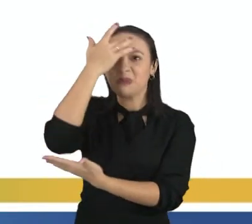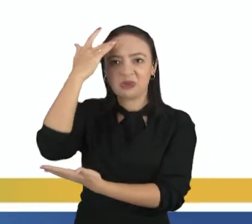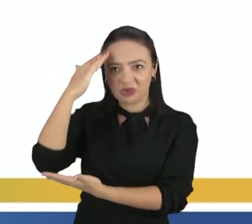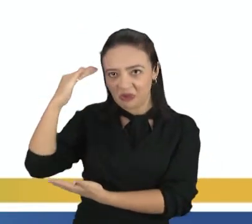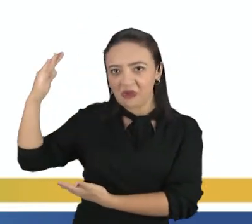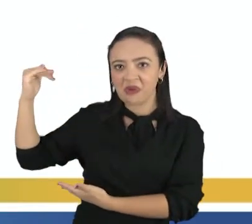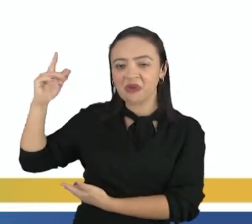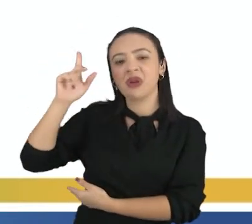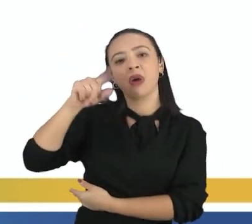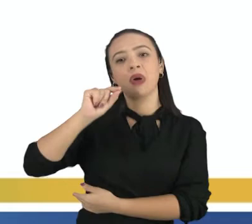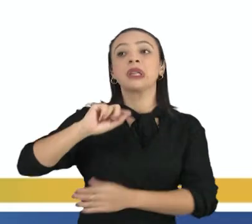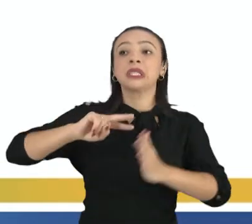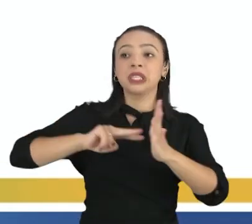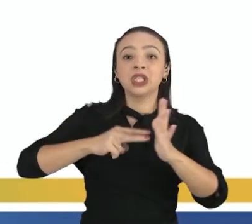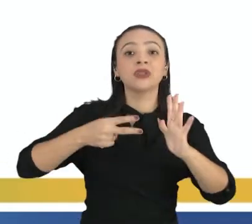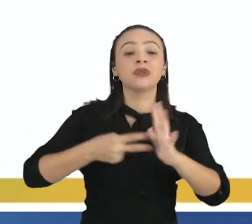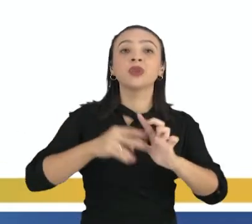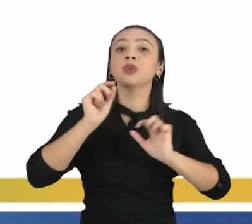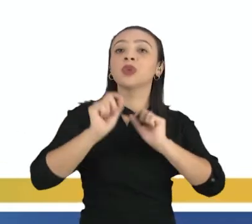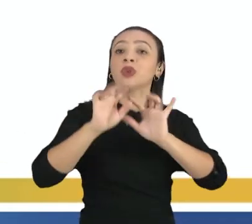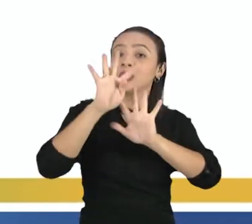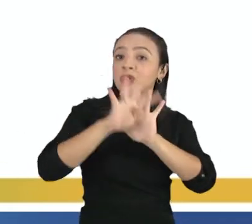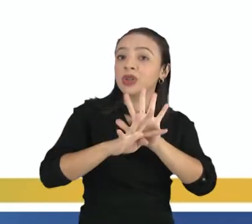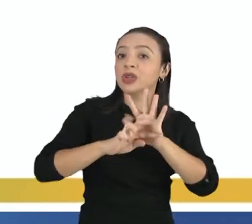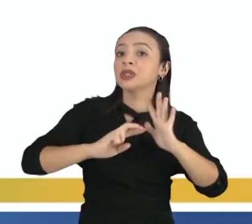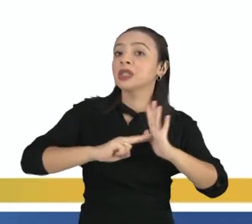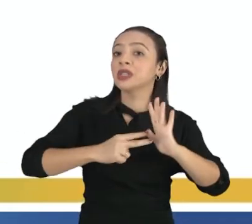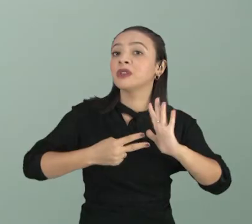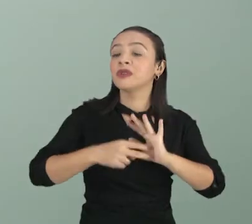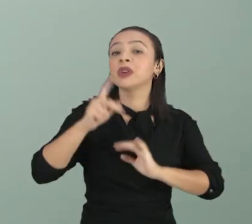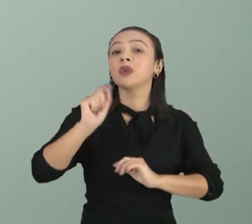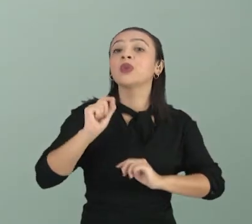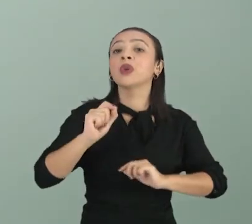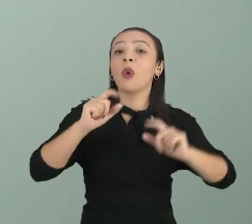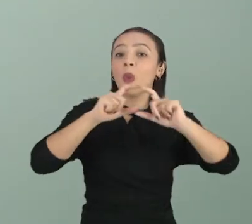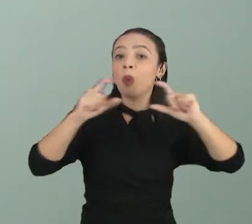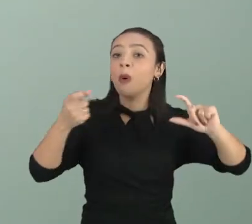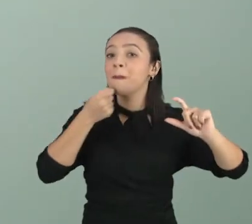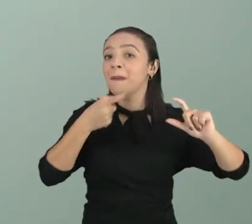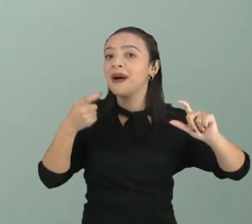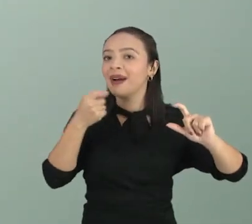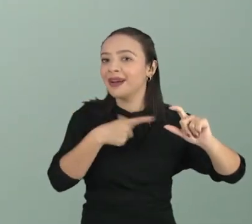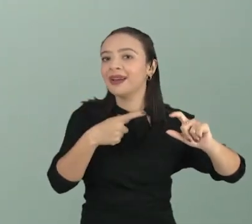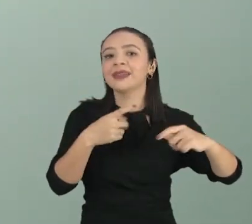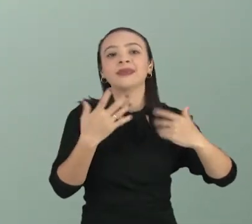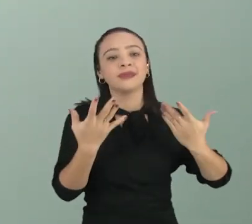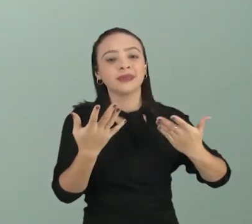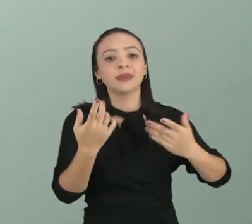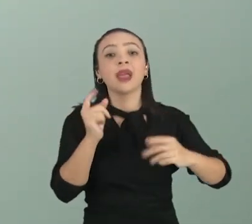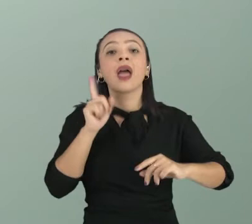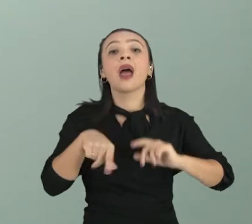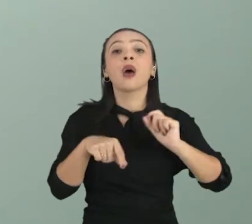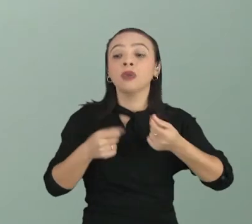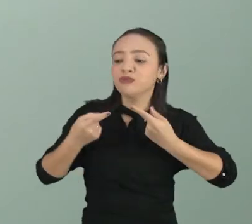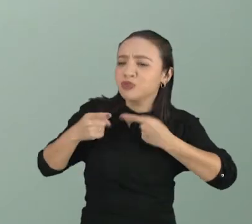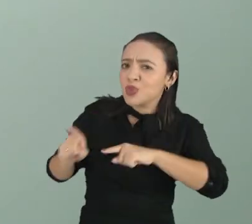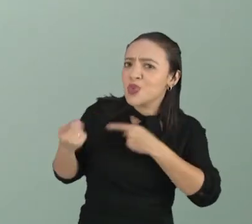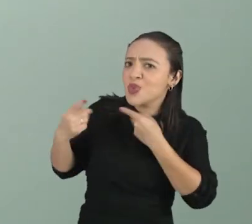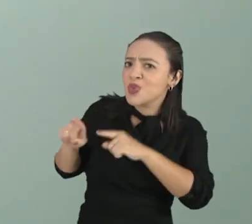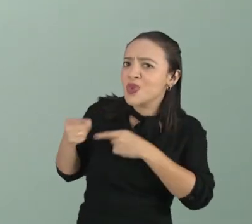já é um indício que esse texto ele vai se tratar de uma charge. A charge, gente, ela faz uma crítica,